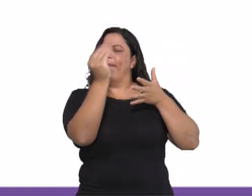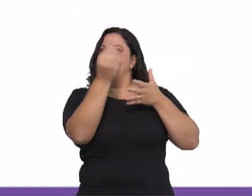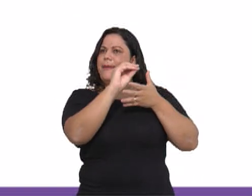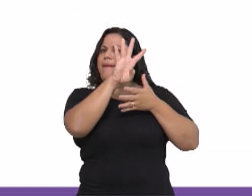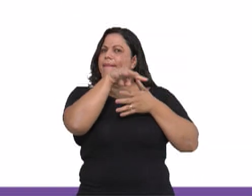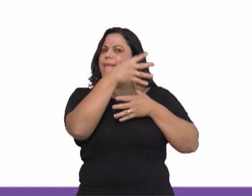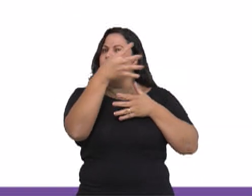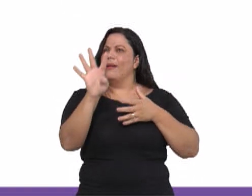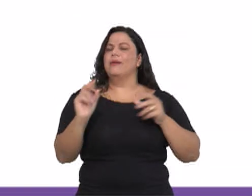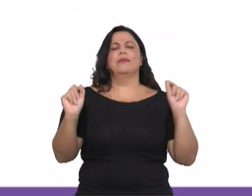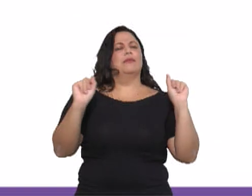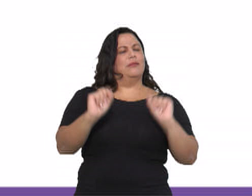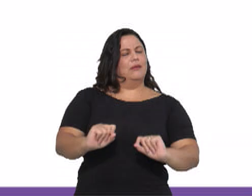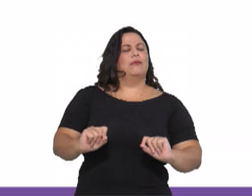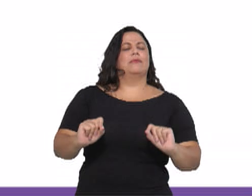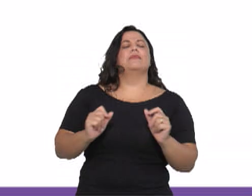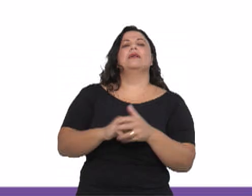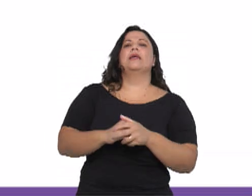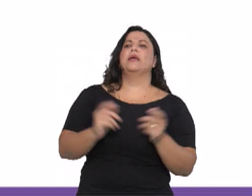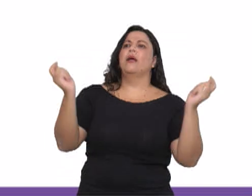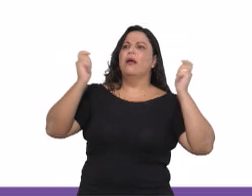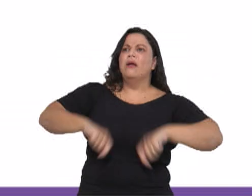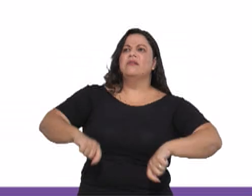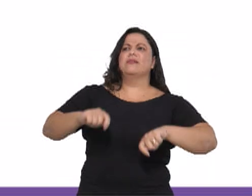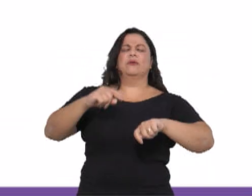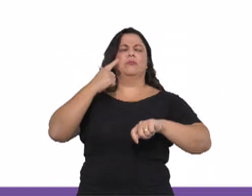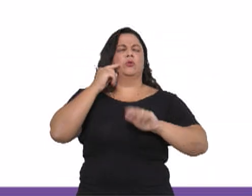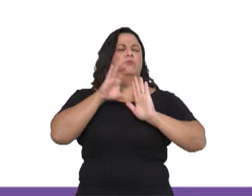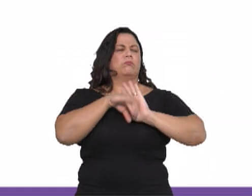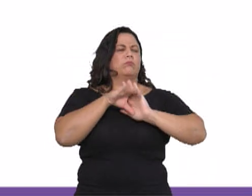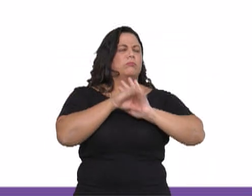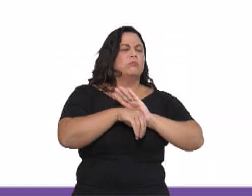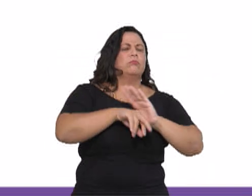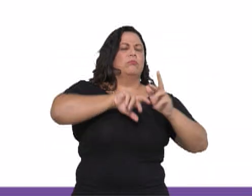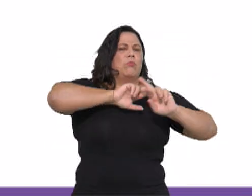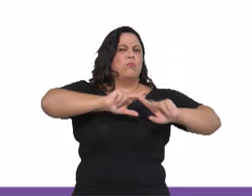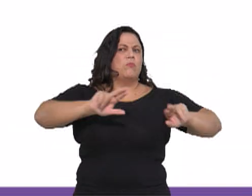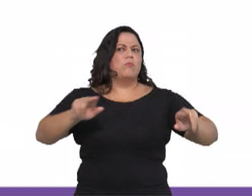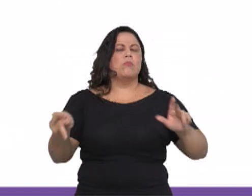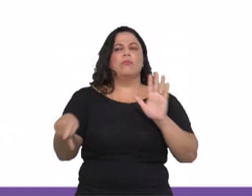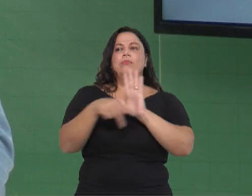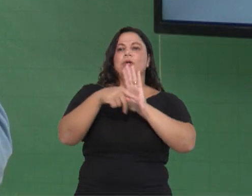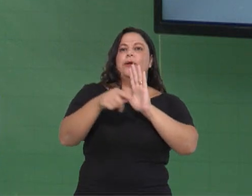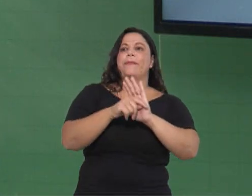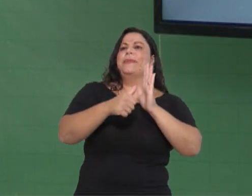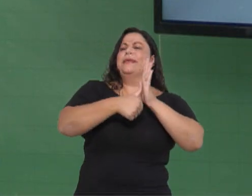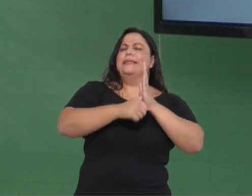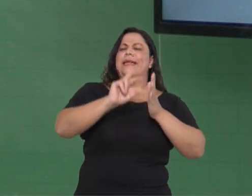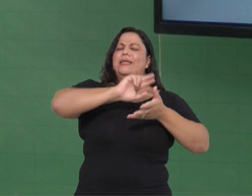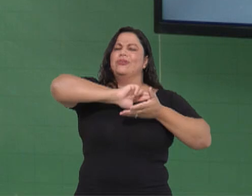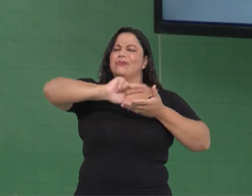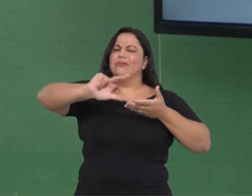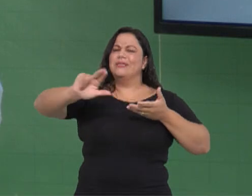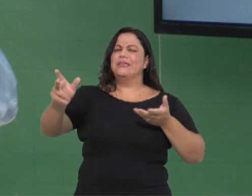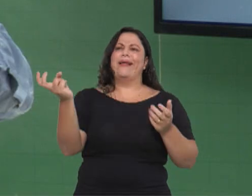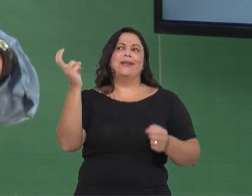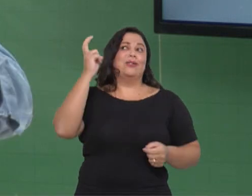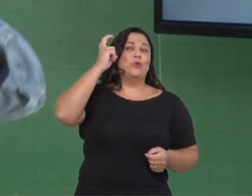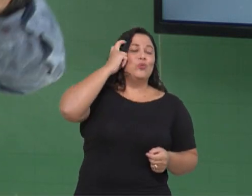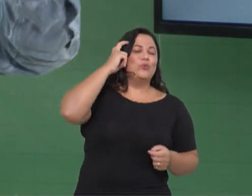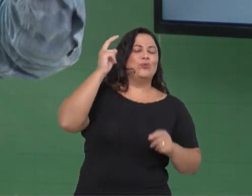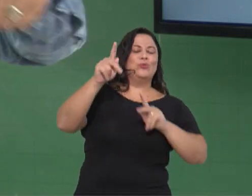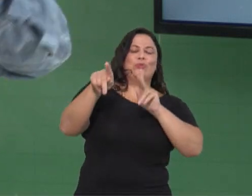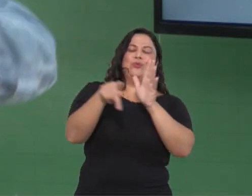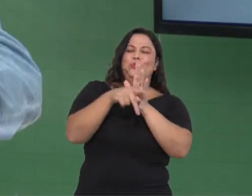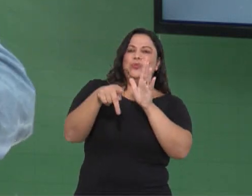perceber como se constitui a nossa identidade nacional. Ou seja, as festas